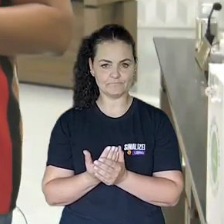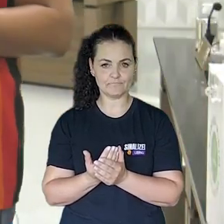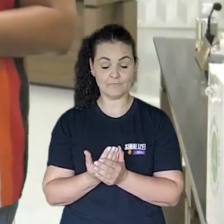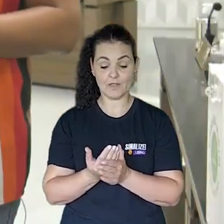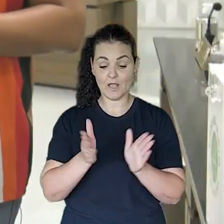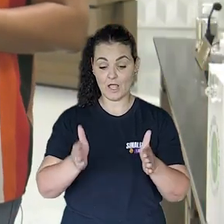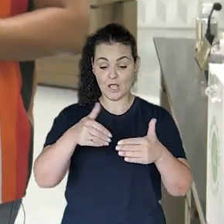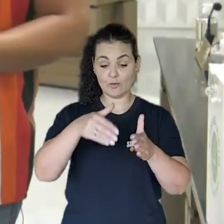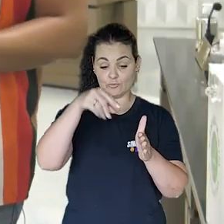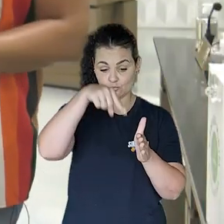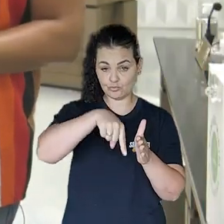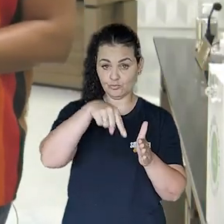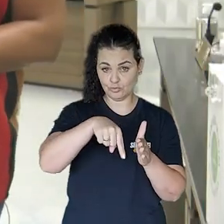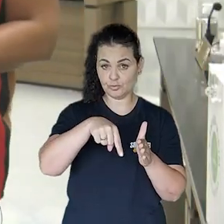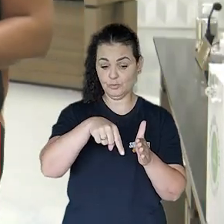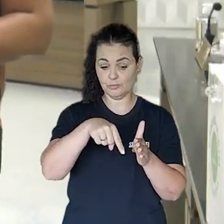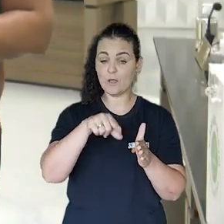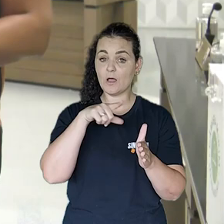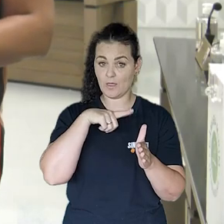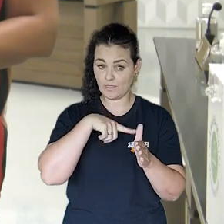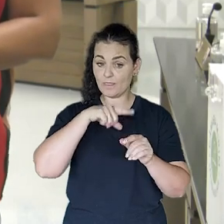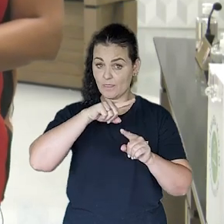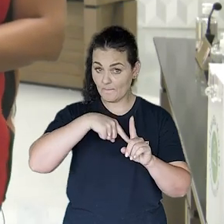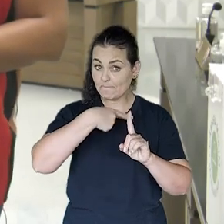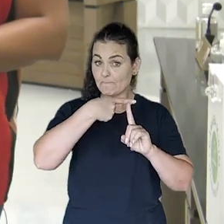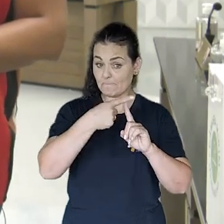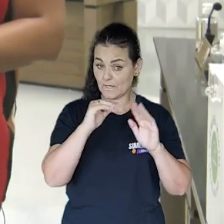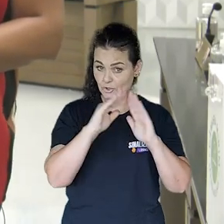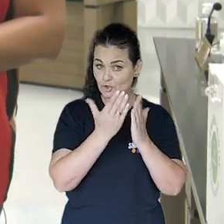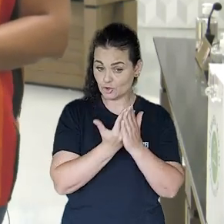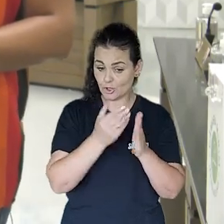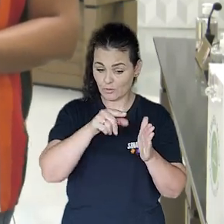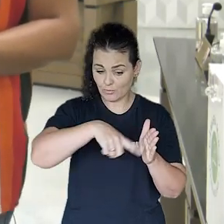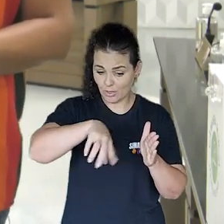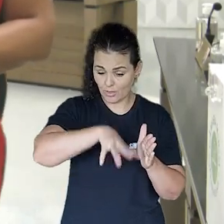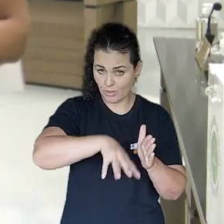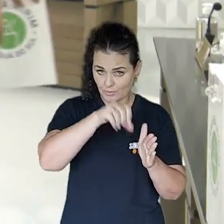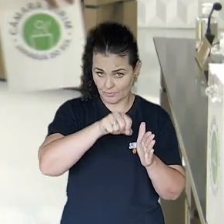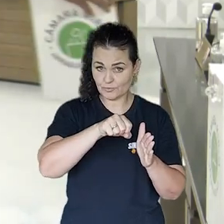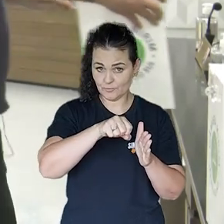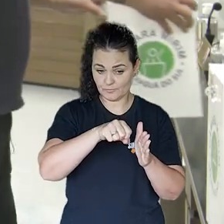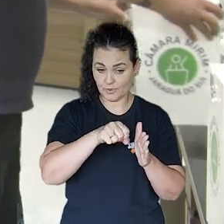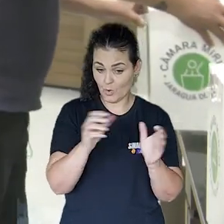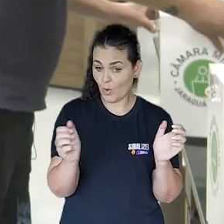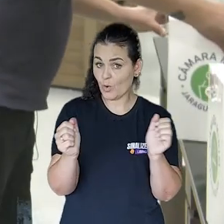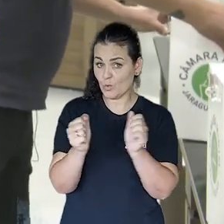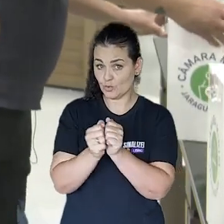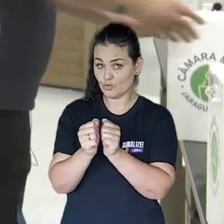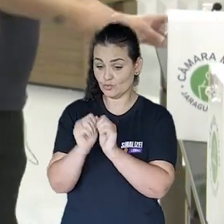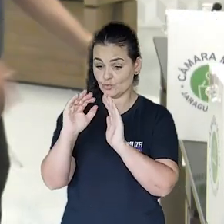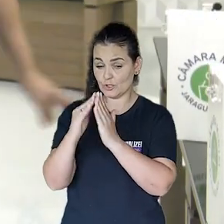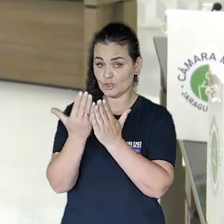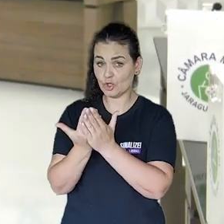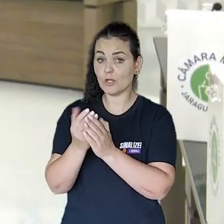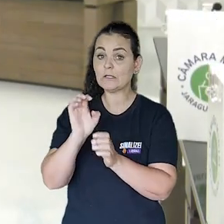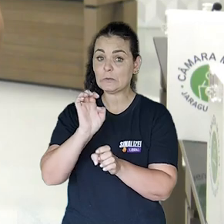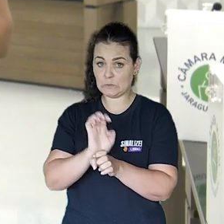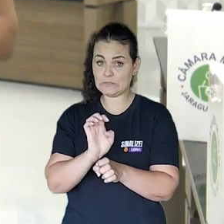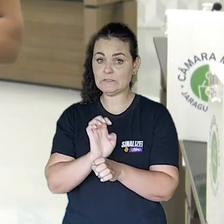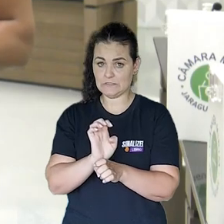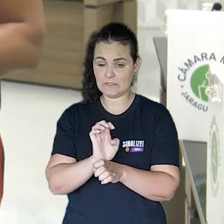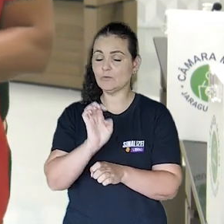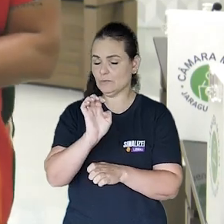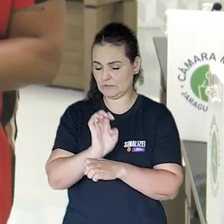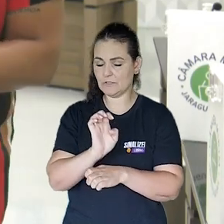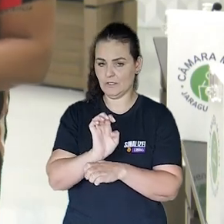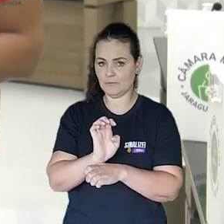escolas do estado que não forem selecionadas. Então, vou tirar a urna das escolas municipais. E agora, então,